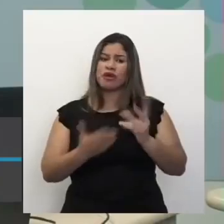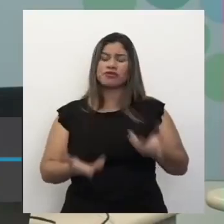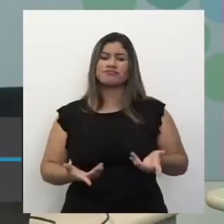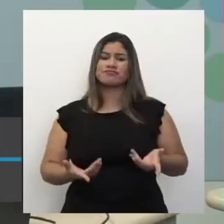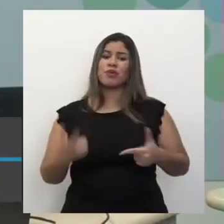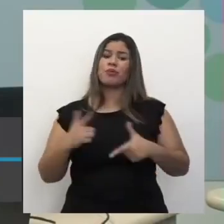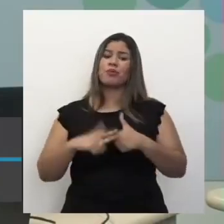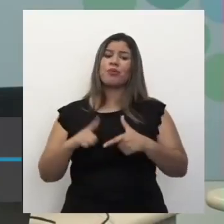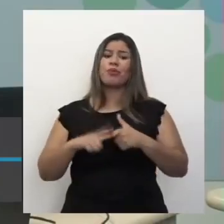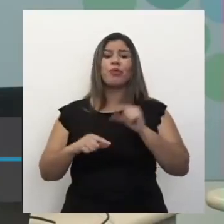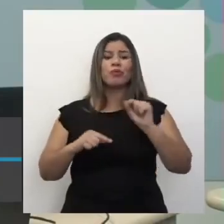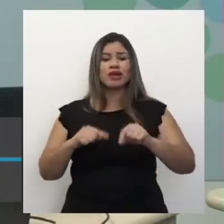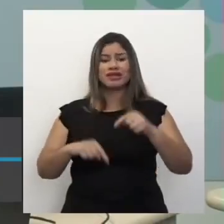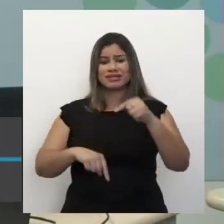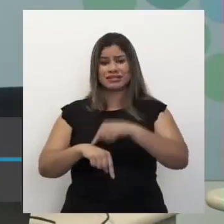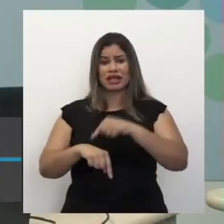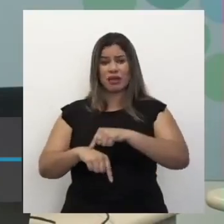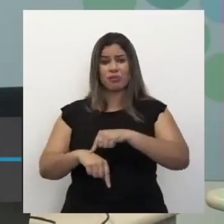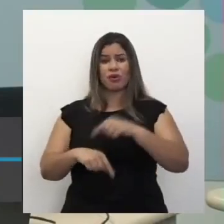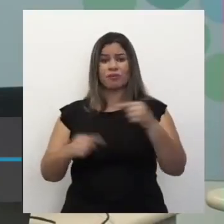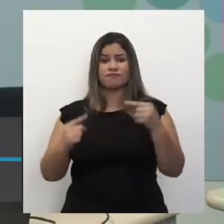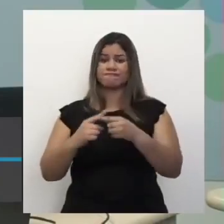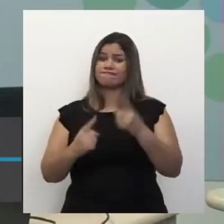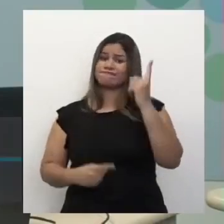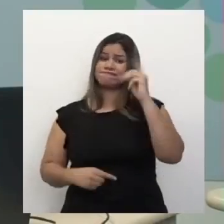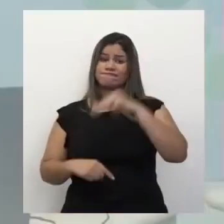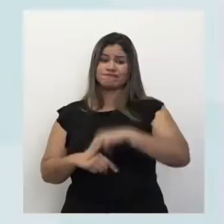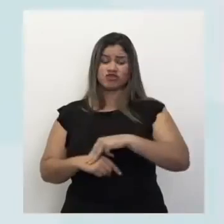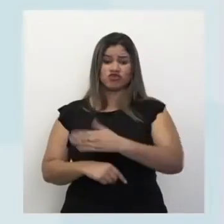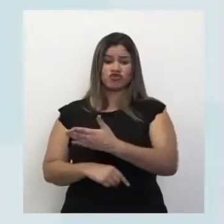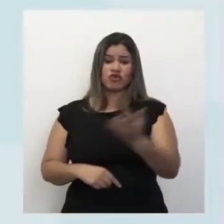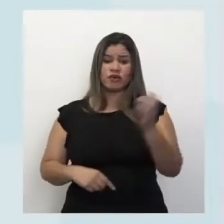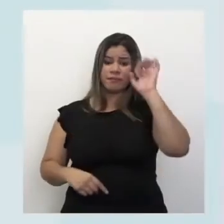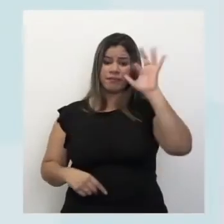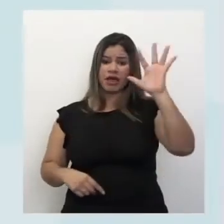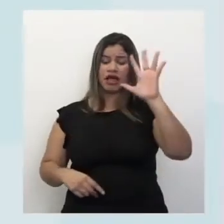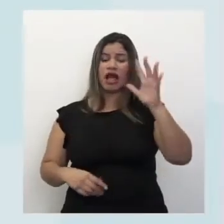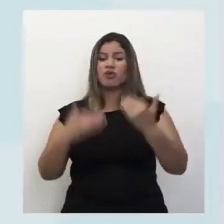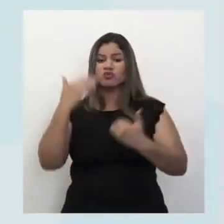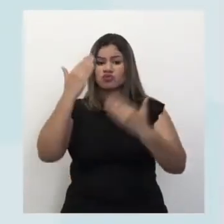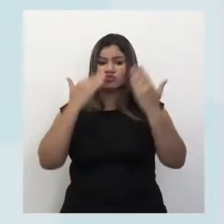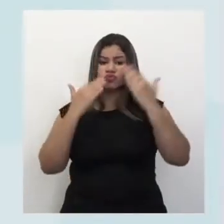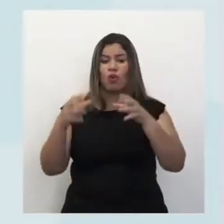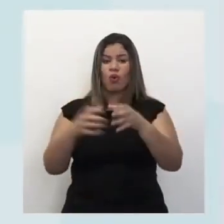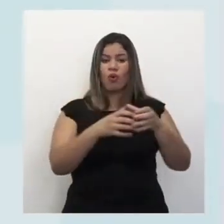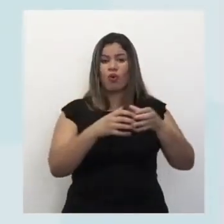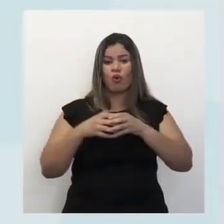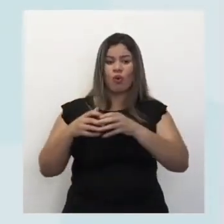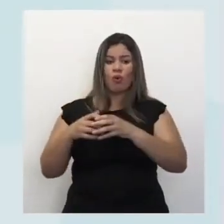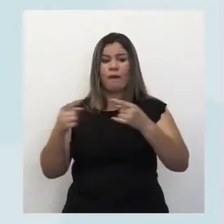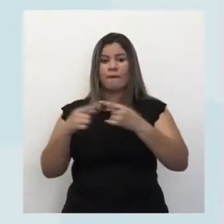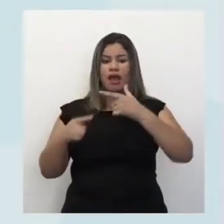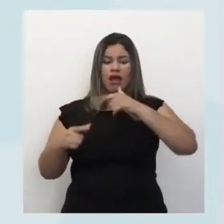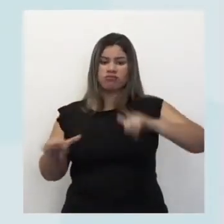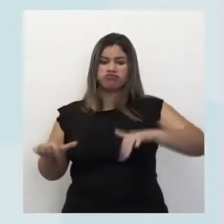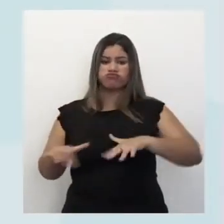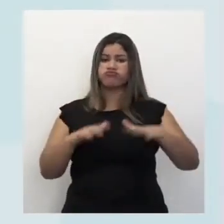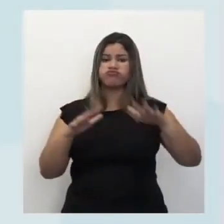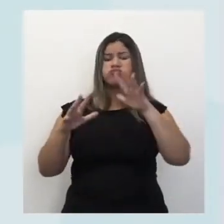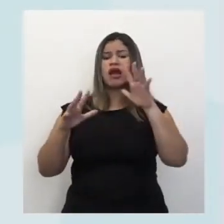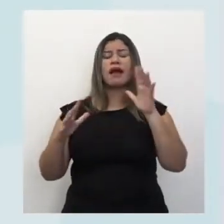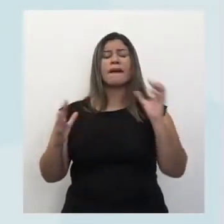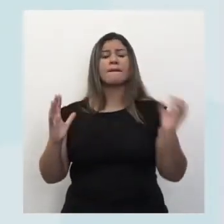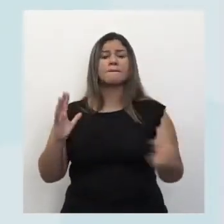tempo. Então, eu vou deixar 1 minuto só. Se pensarmos nas aldeias indígenas que estavam na área alagada aí, quais